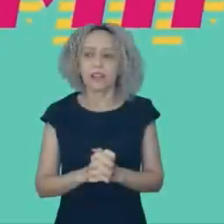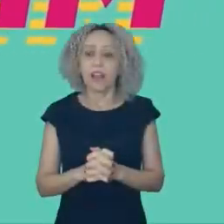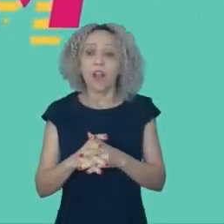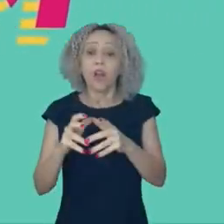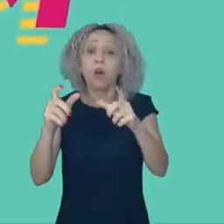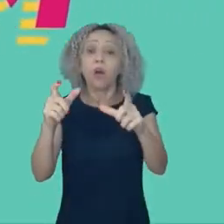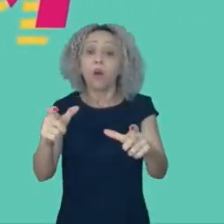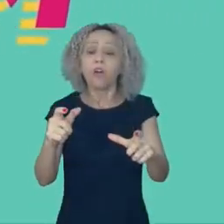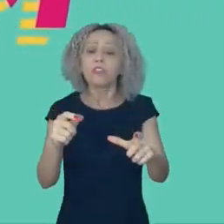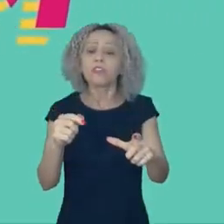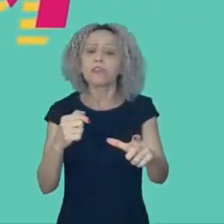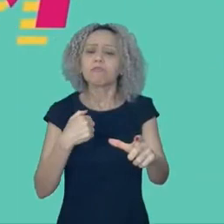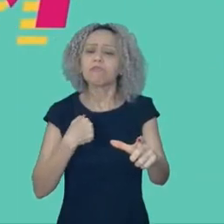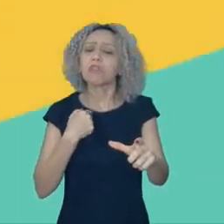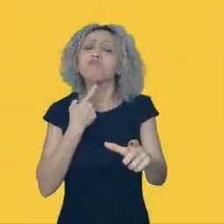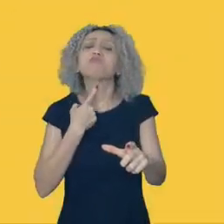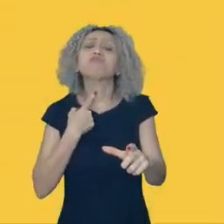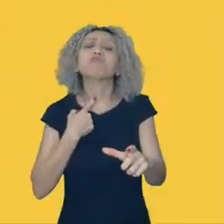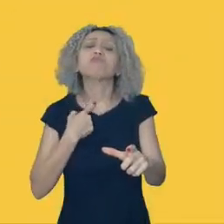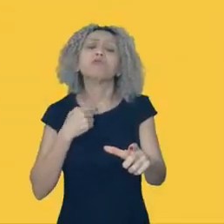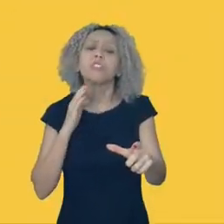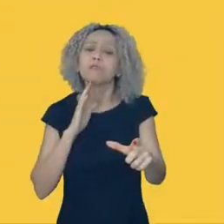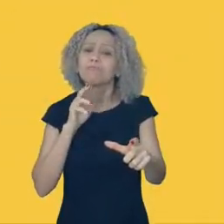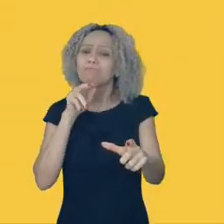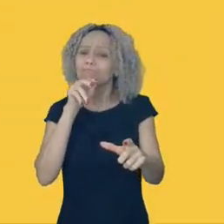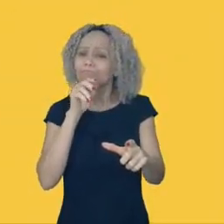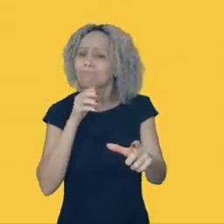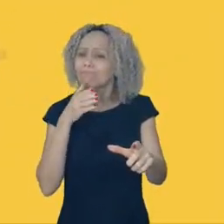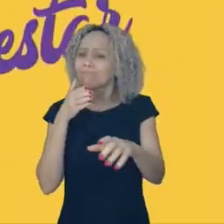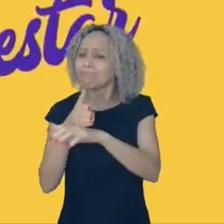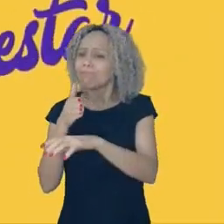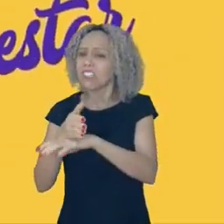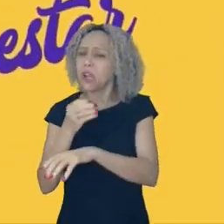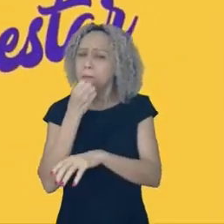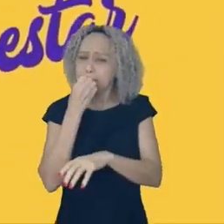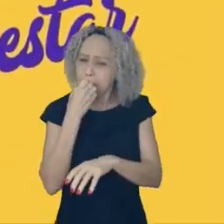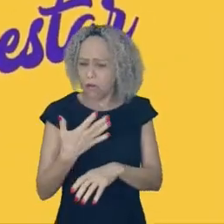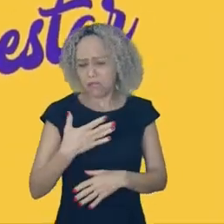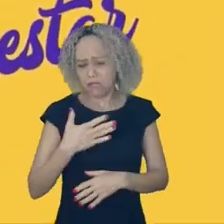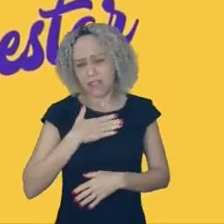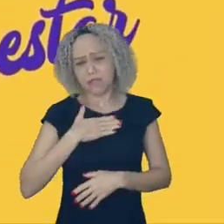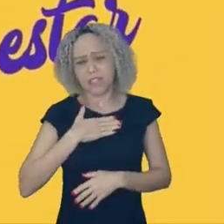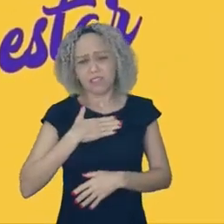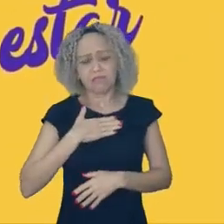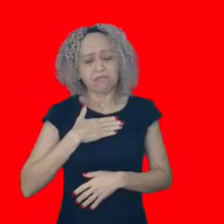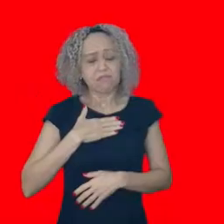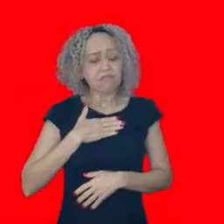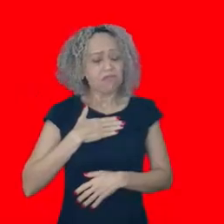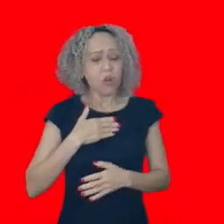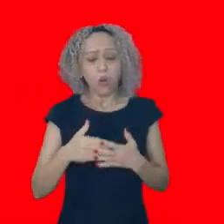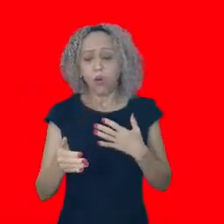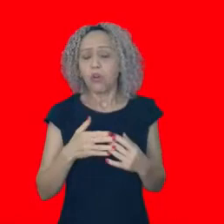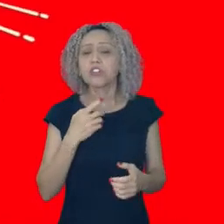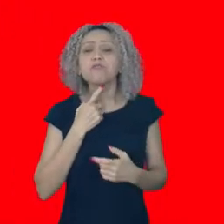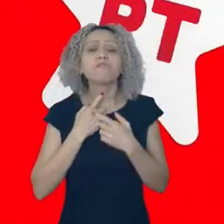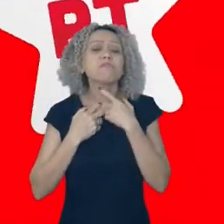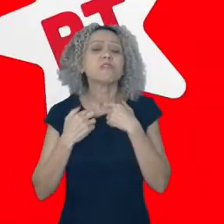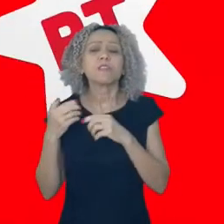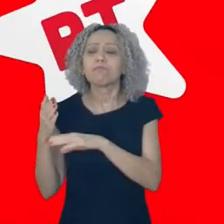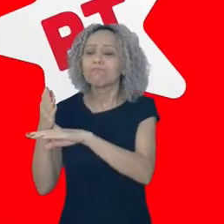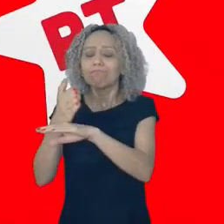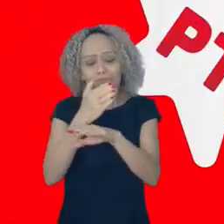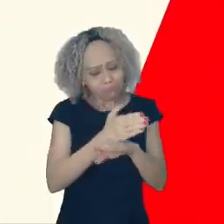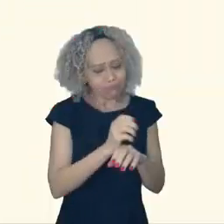Um lugar que é bom pra mim é onde eu quiser estar. A estrela